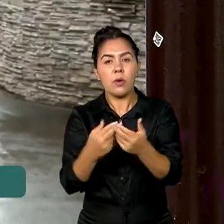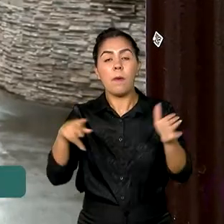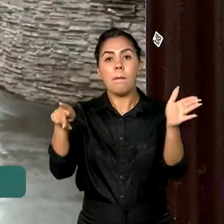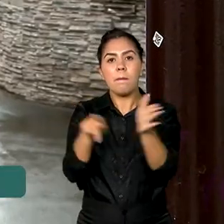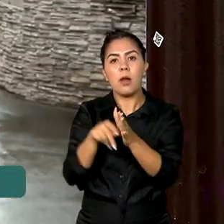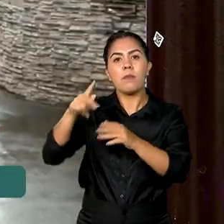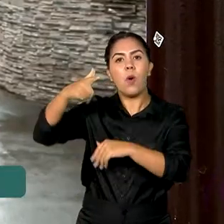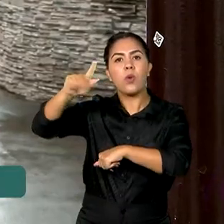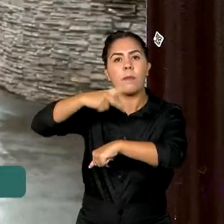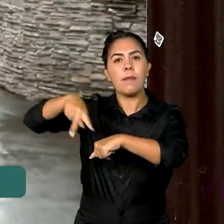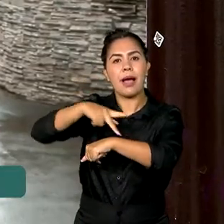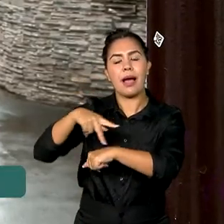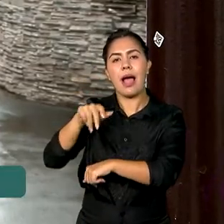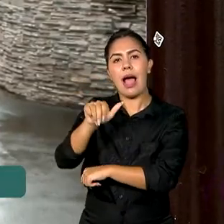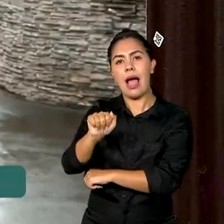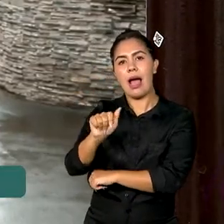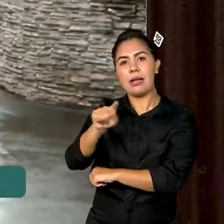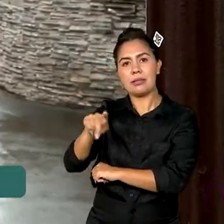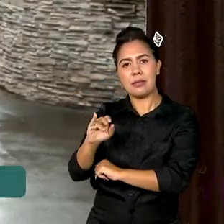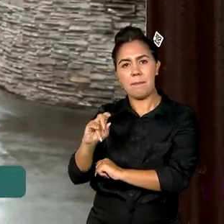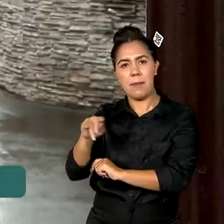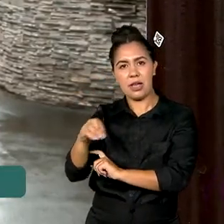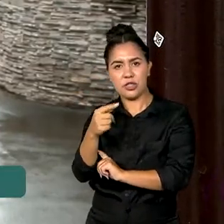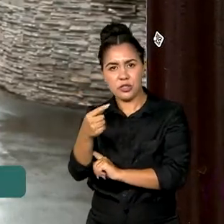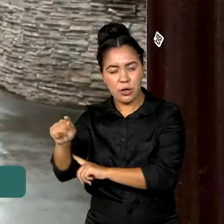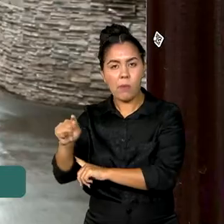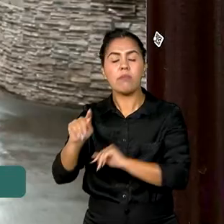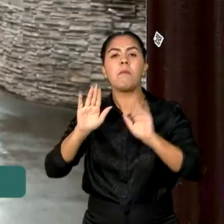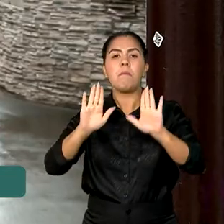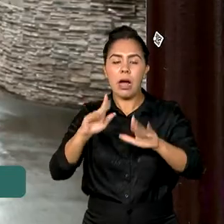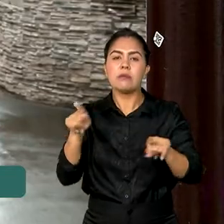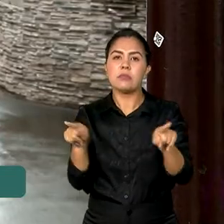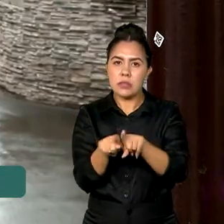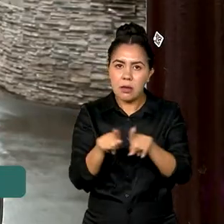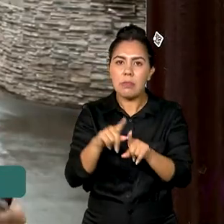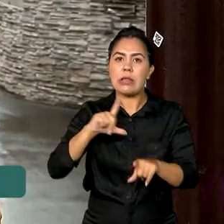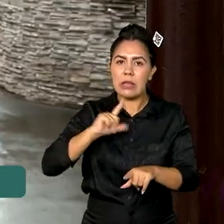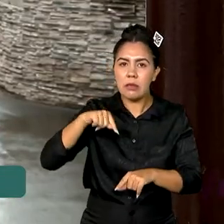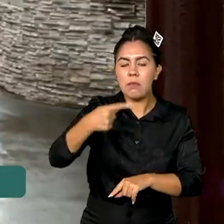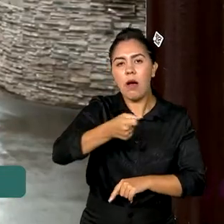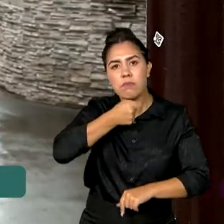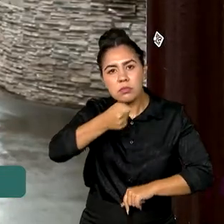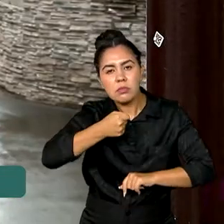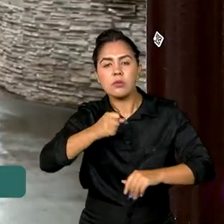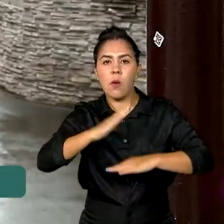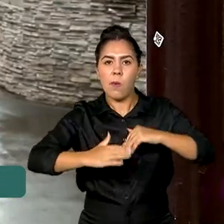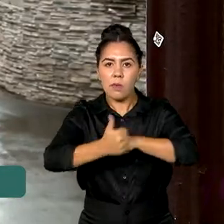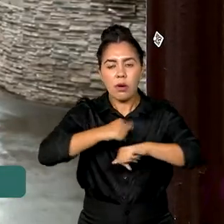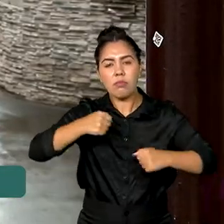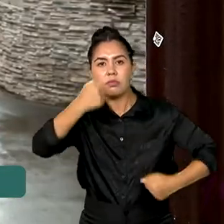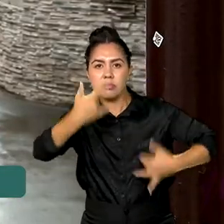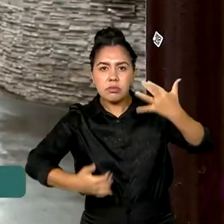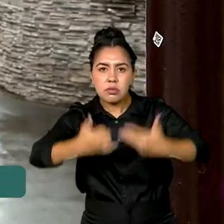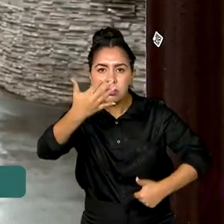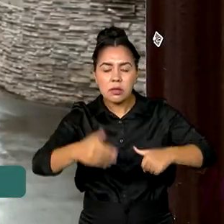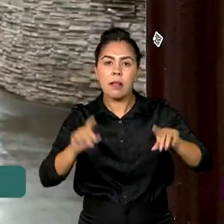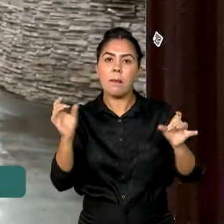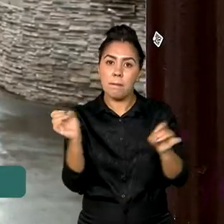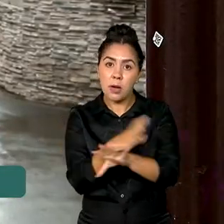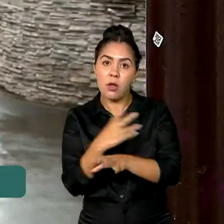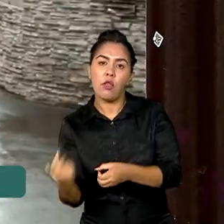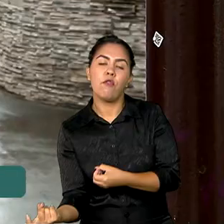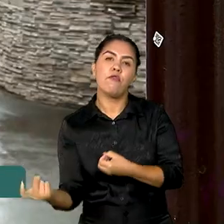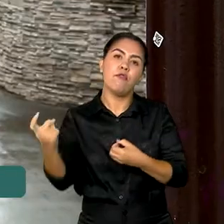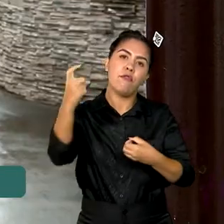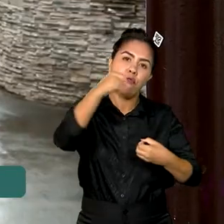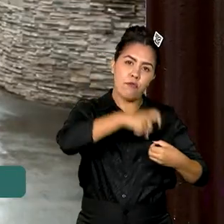Azerbaijão. Logo depois, o ministro deve conceder uma entrevista coletiva aos jornalistas e aí ele volta para a Expo Kazan, onde vai participar